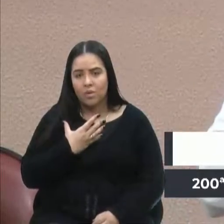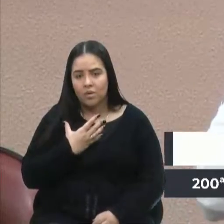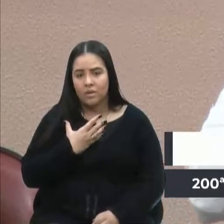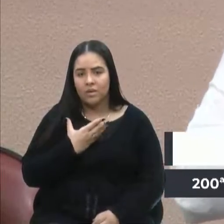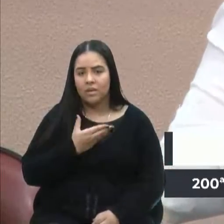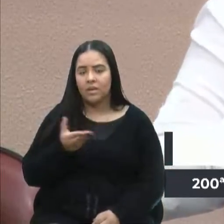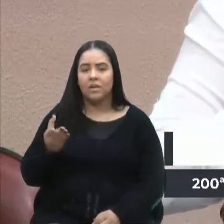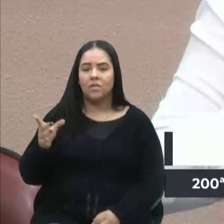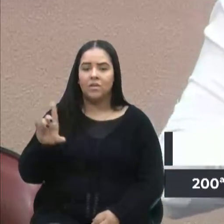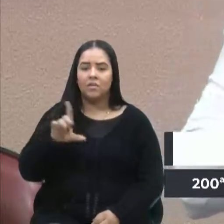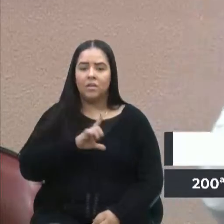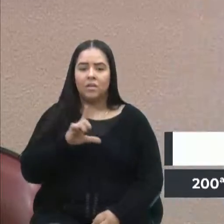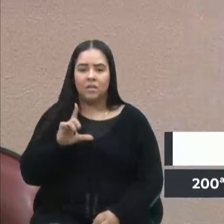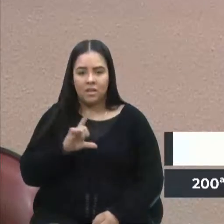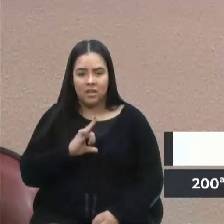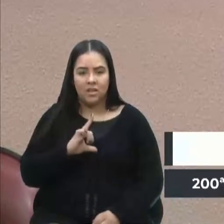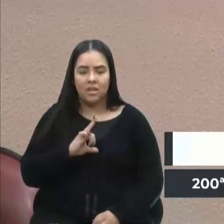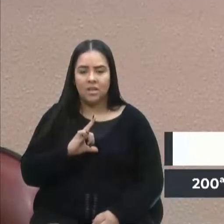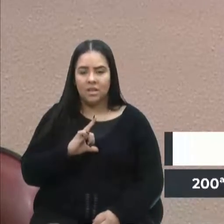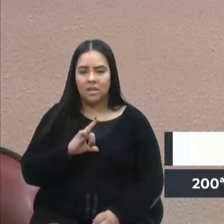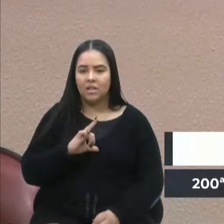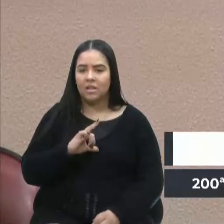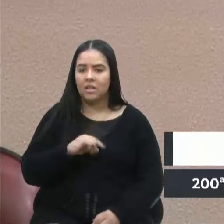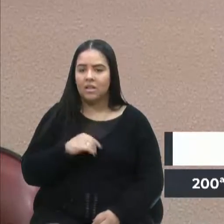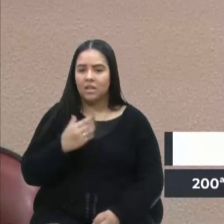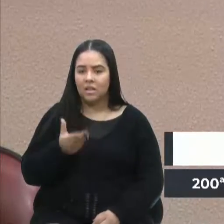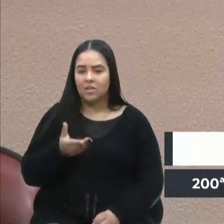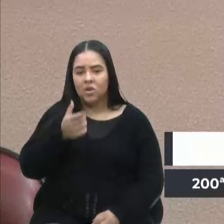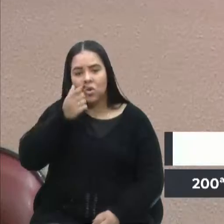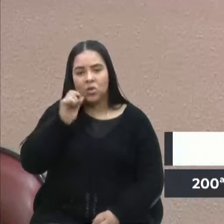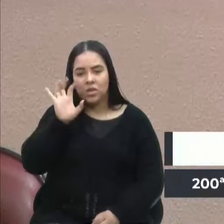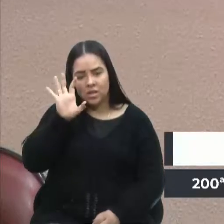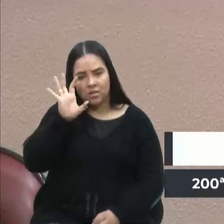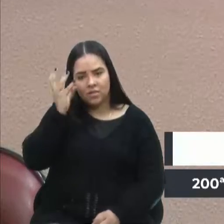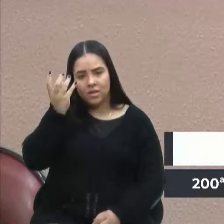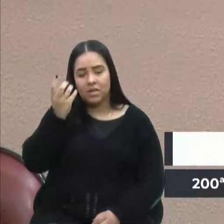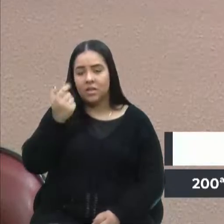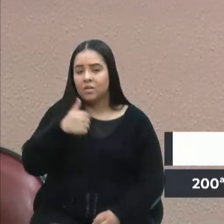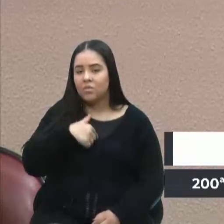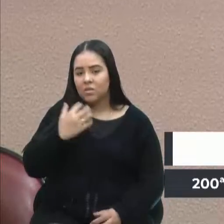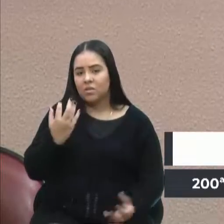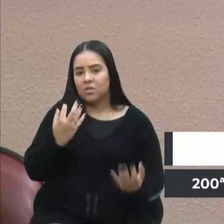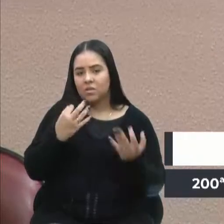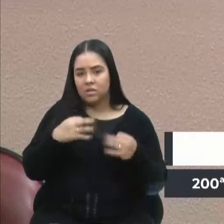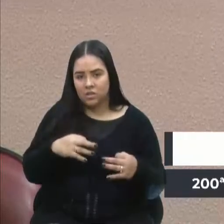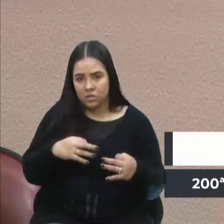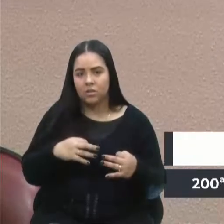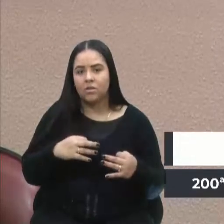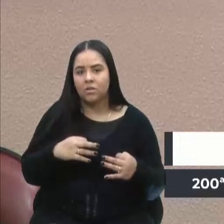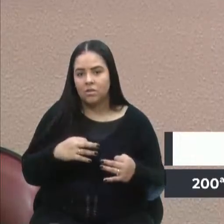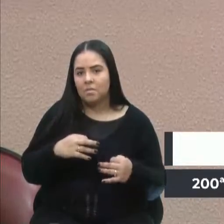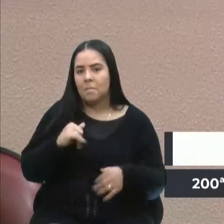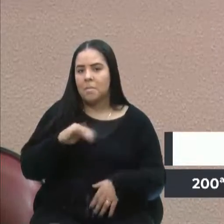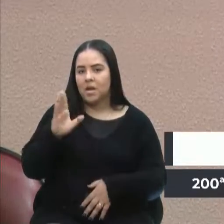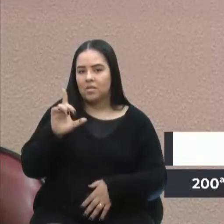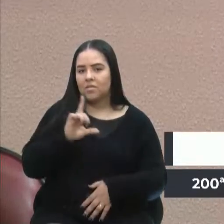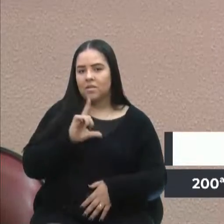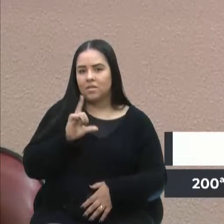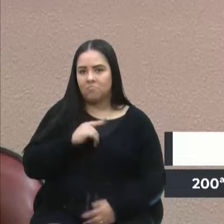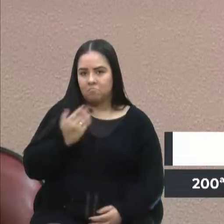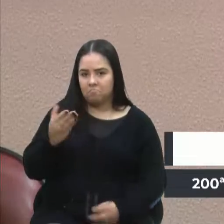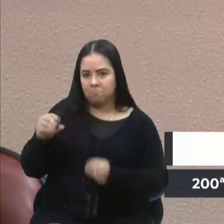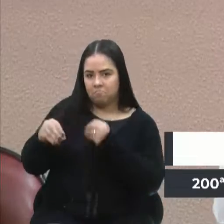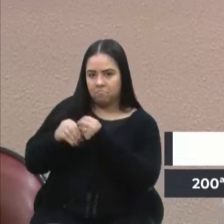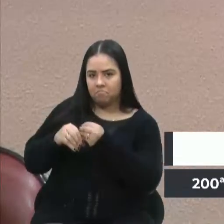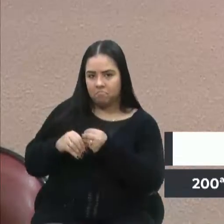terão esse paliativo que vai auxiliar, eles terão uma solução, e eu tenho certeza que outras virão. O senhor quer uma parte?